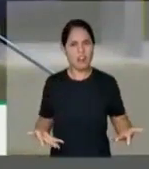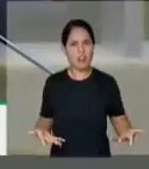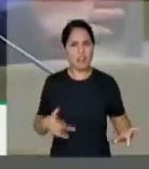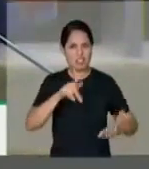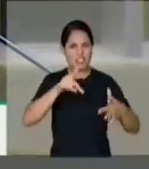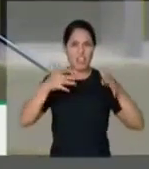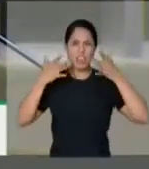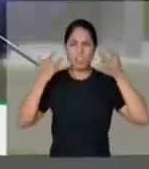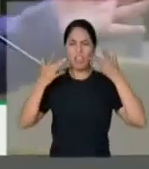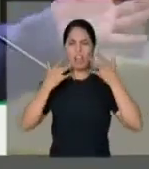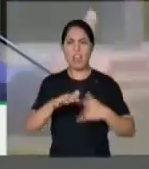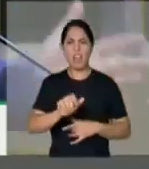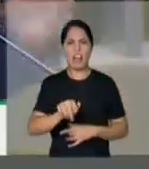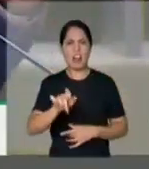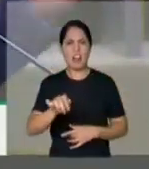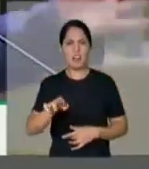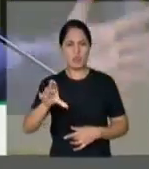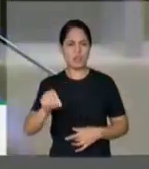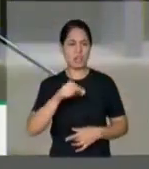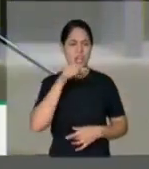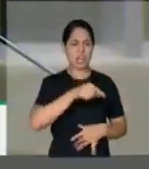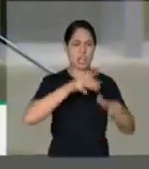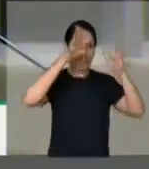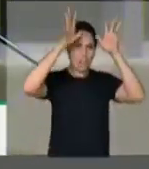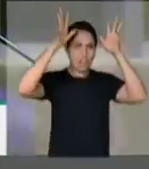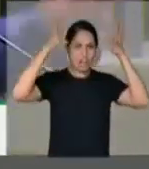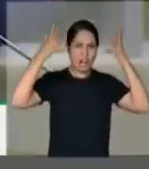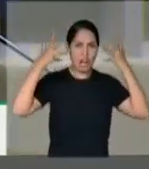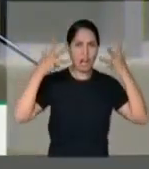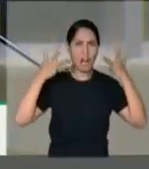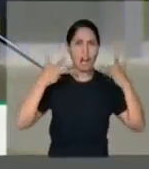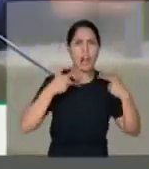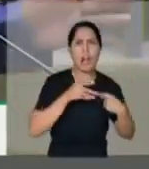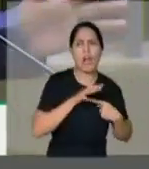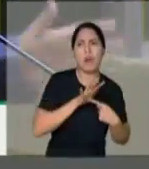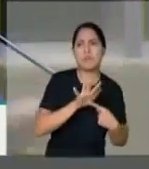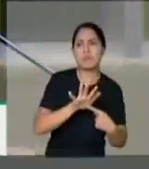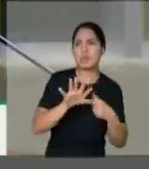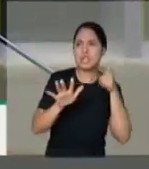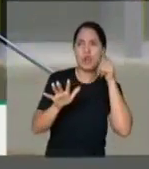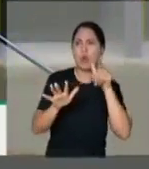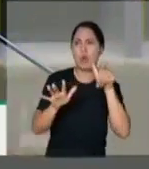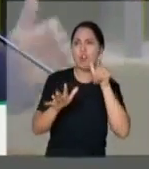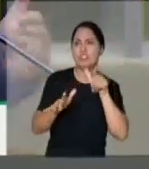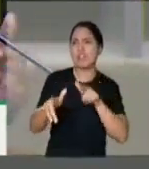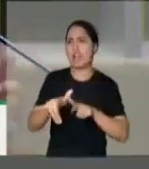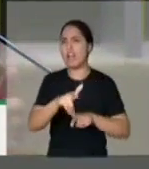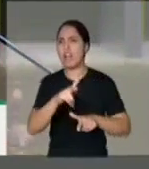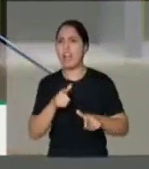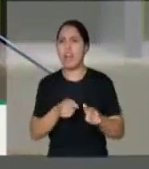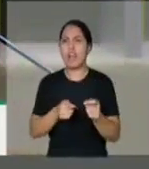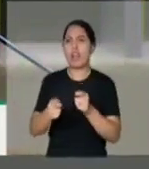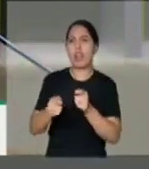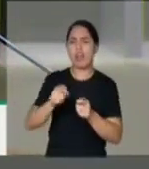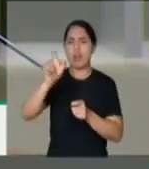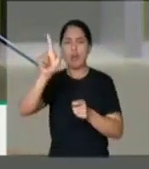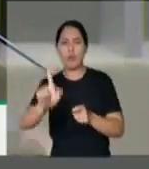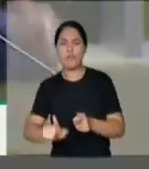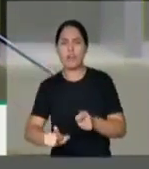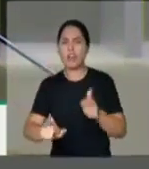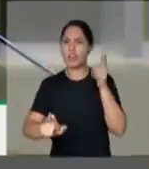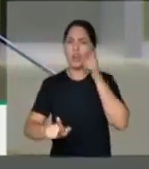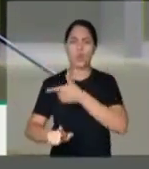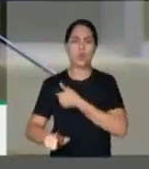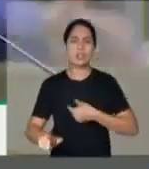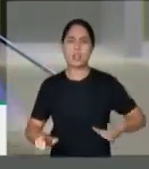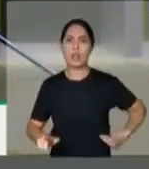alegoria, né? Ele é um leão acuado que não consegue governar porque o Supremo Tribunal